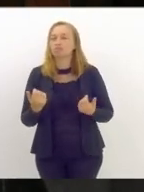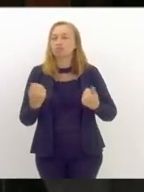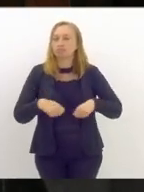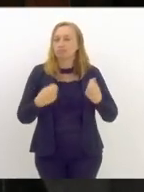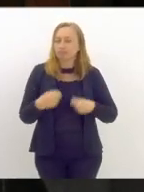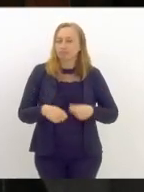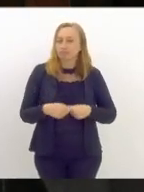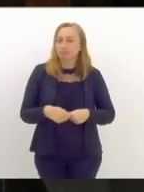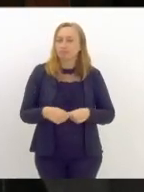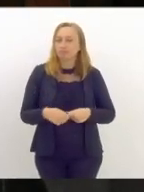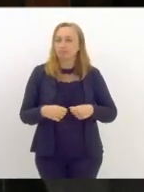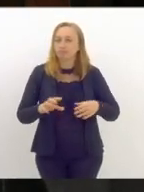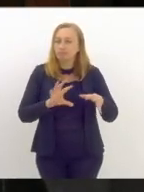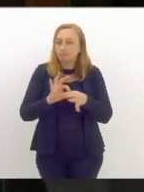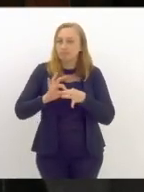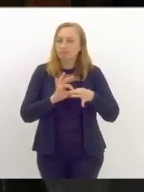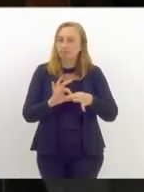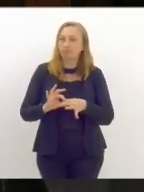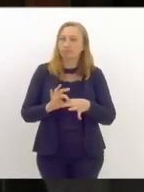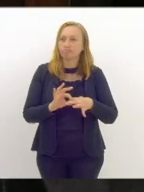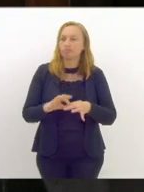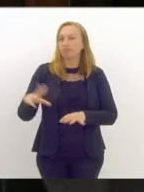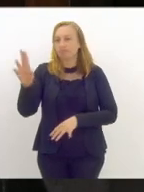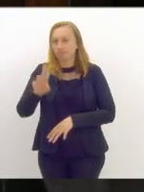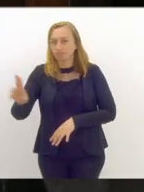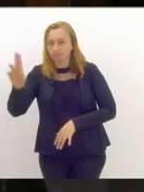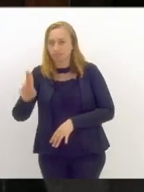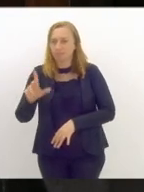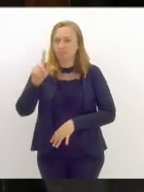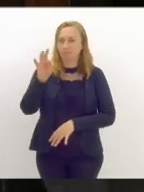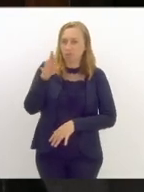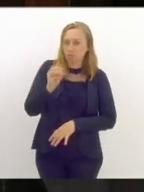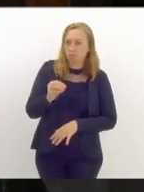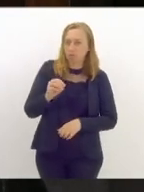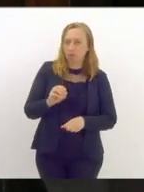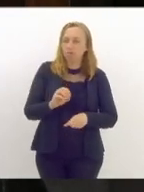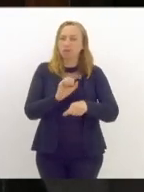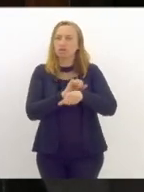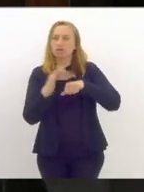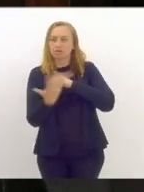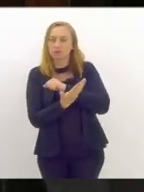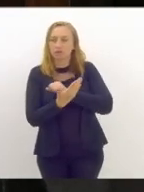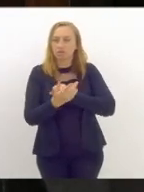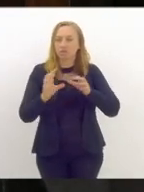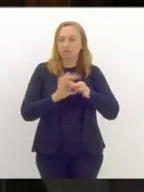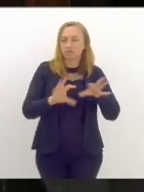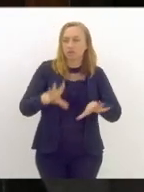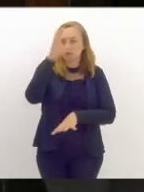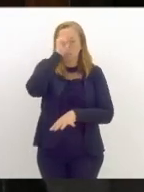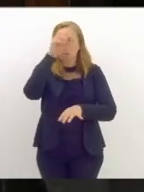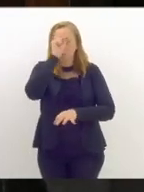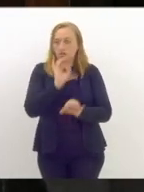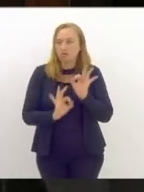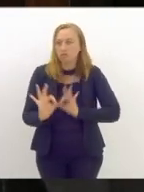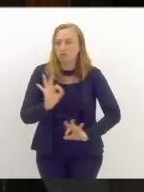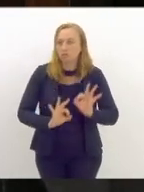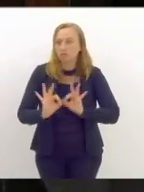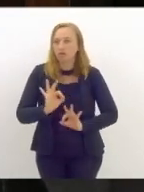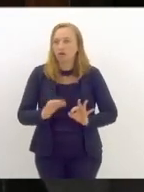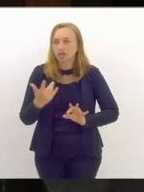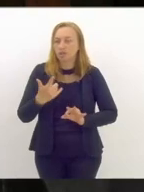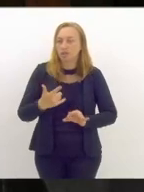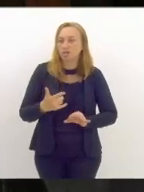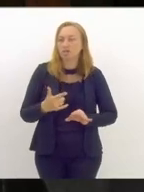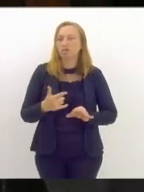notificação, unir laboratórios, universidades. A Covid deixou esse aprendizado. A gente precisa reorganizar e